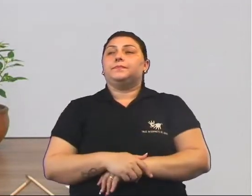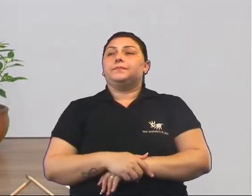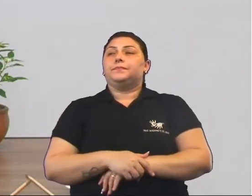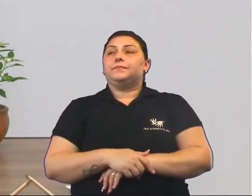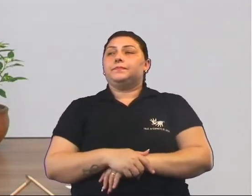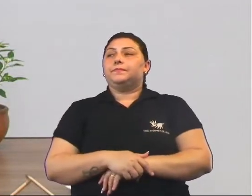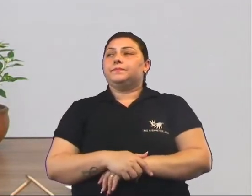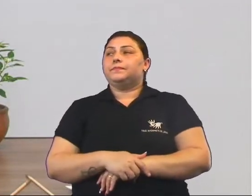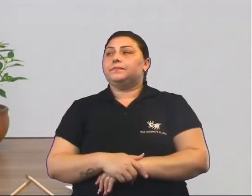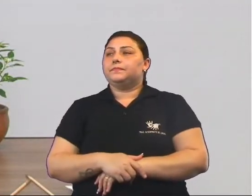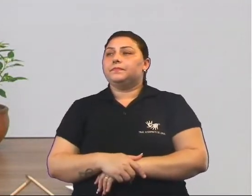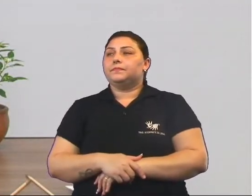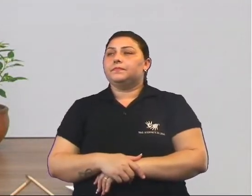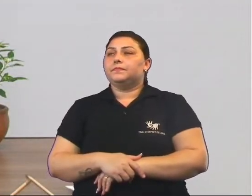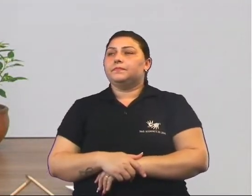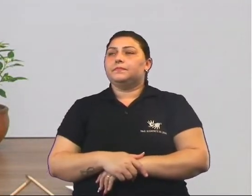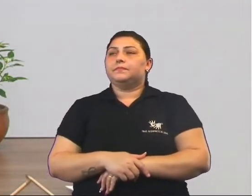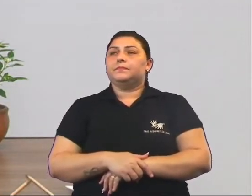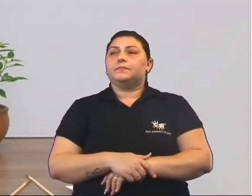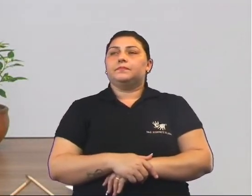da terra.